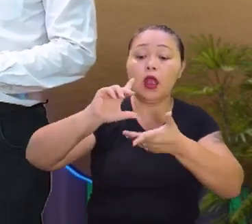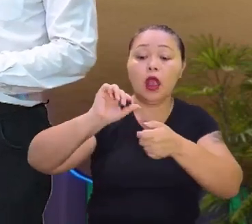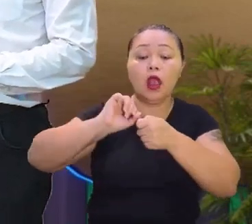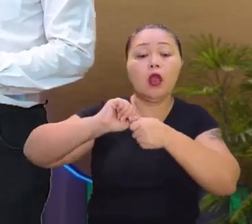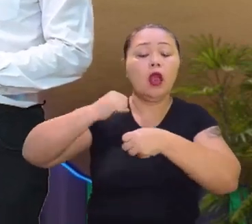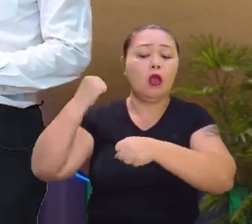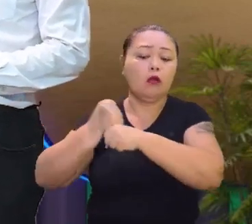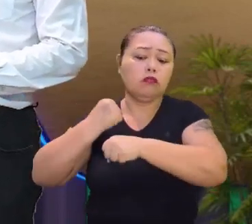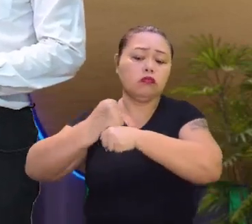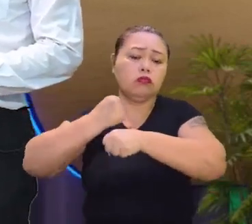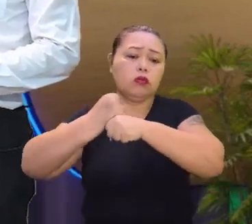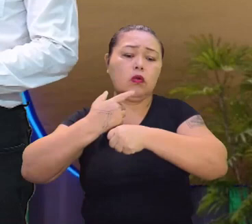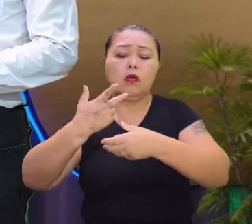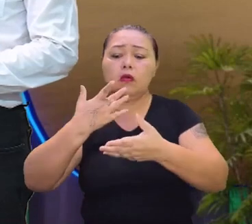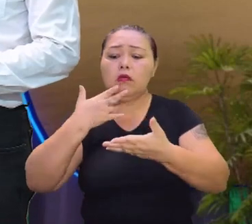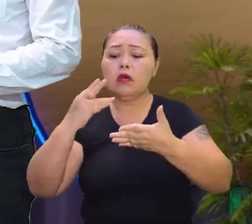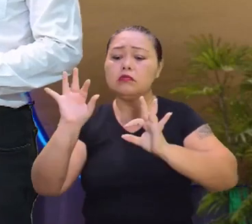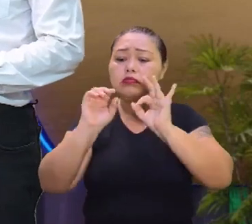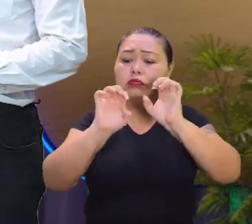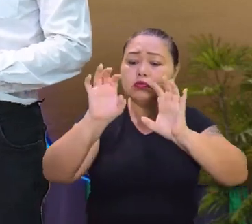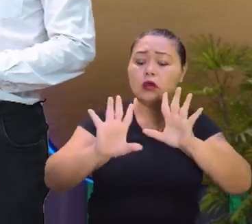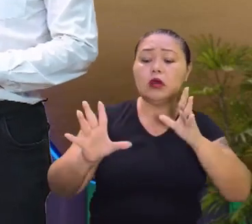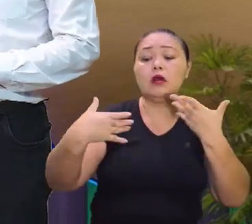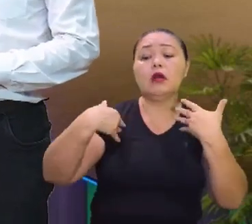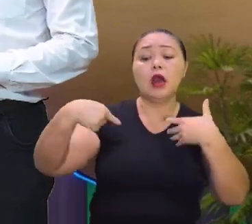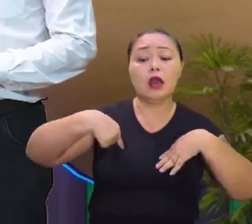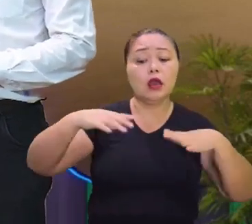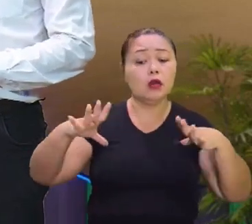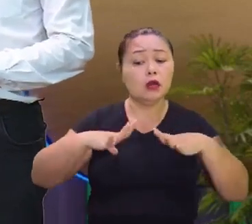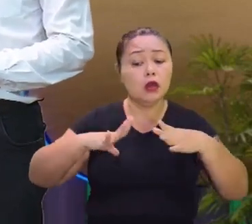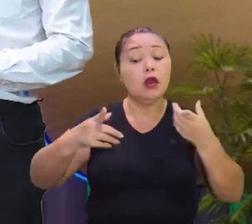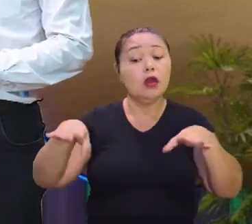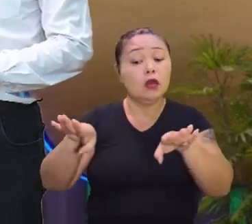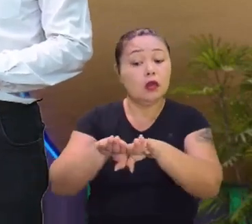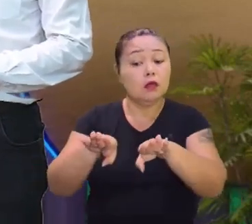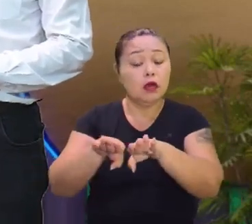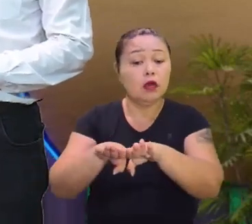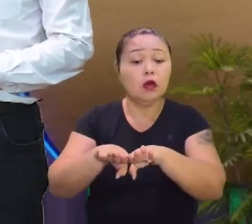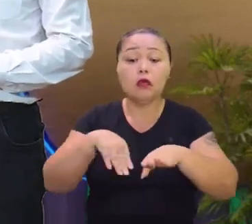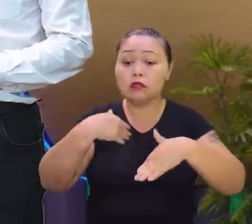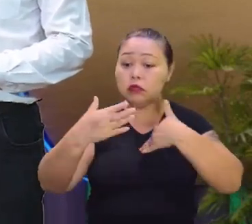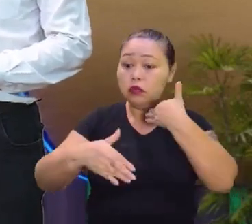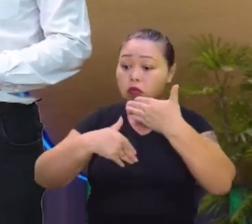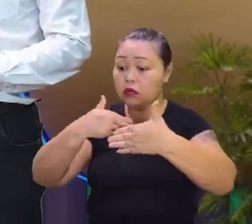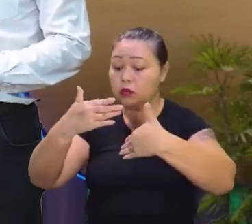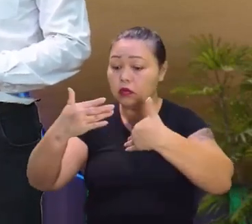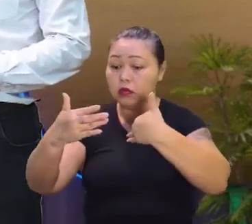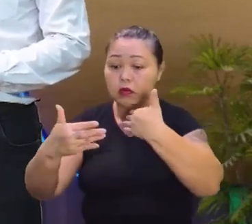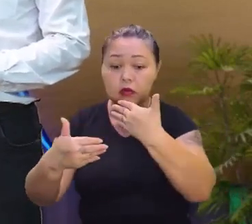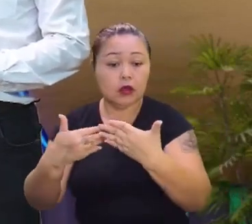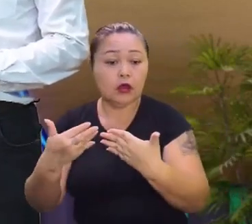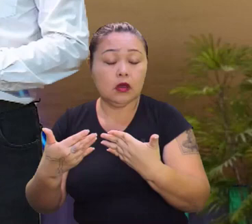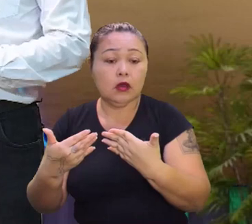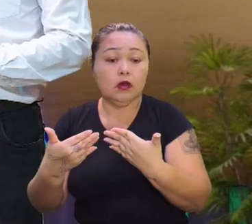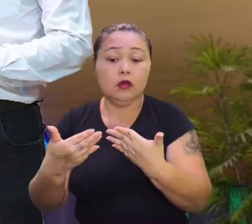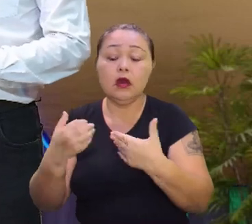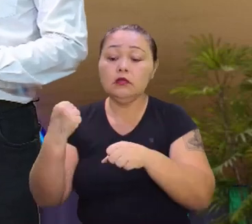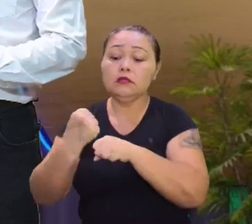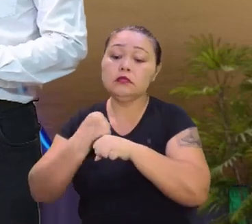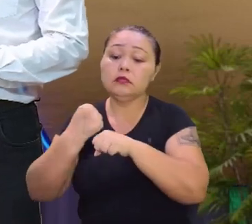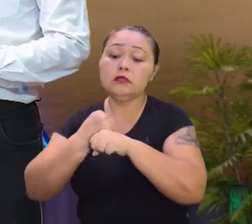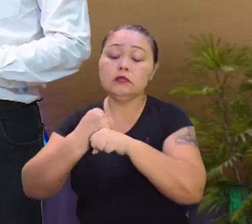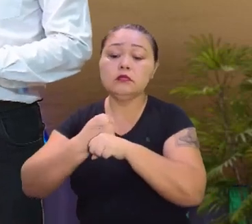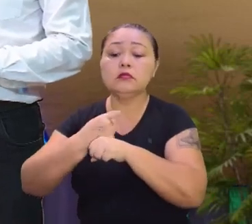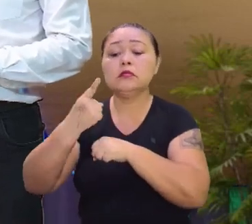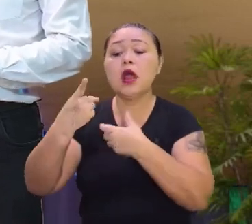e construíram, melhoraram as estruturas aqui da cidade e até mesmo durante esse processo aí de